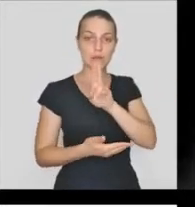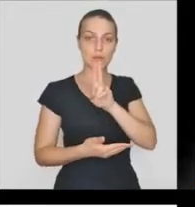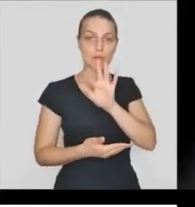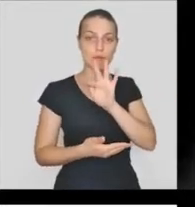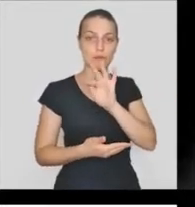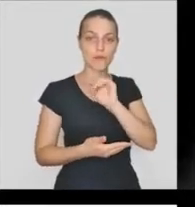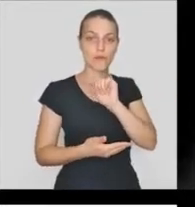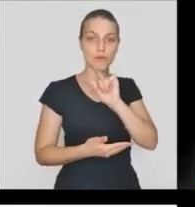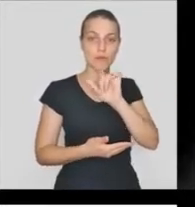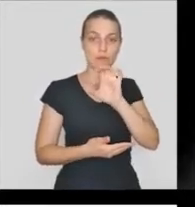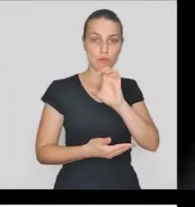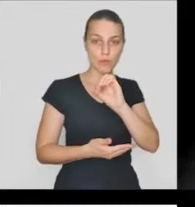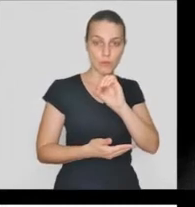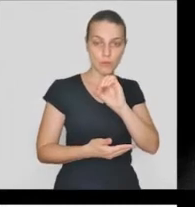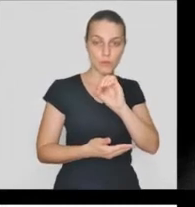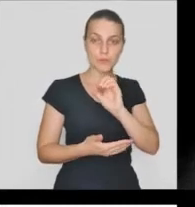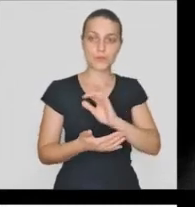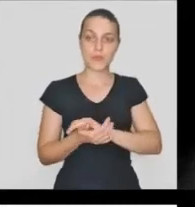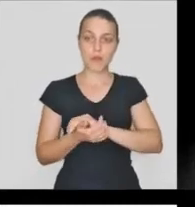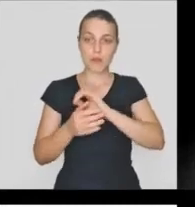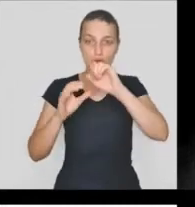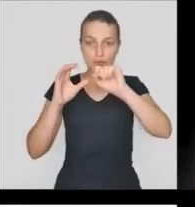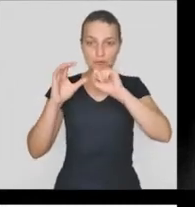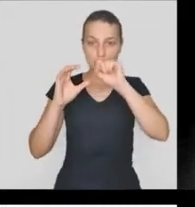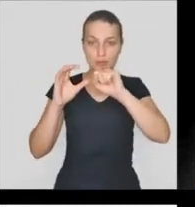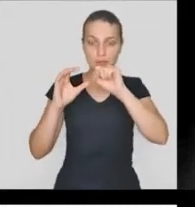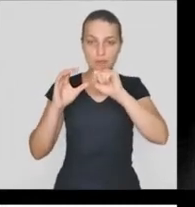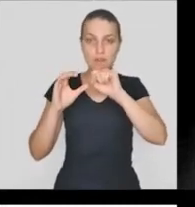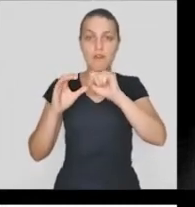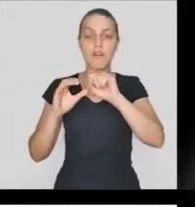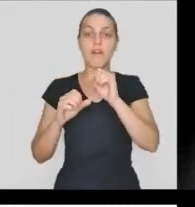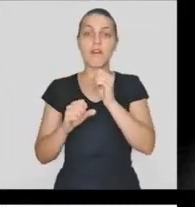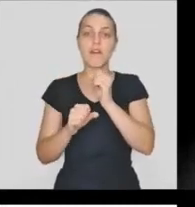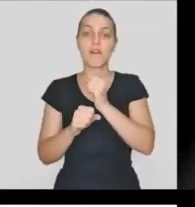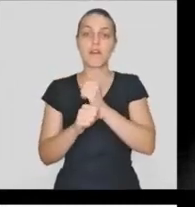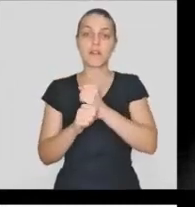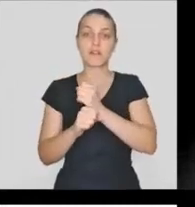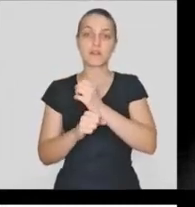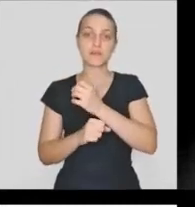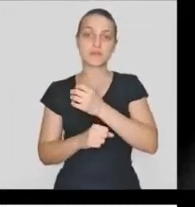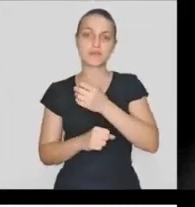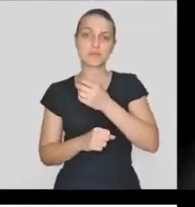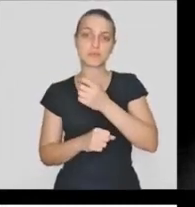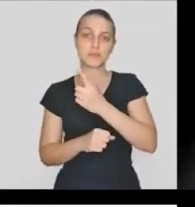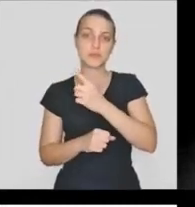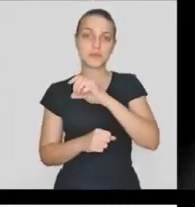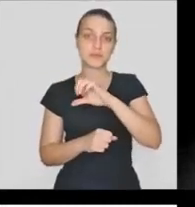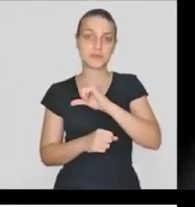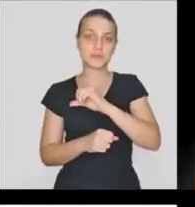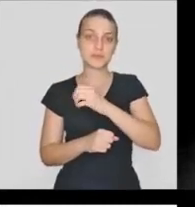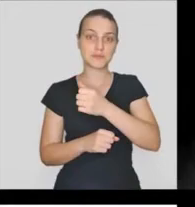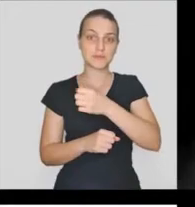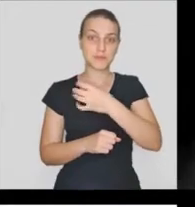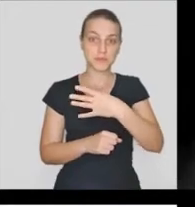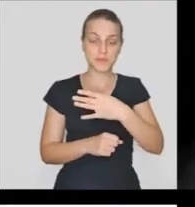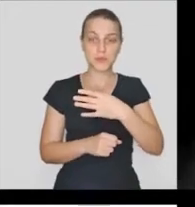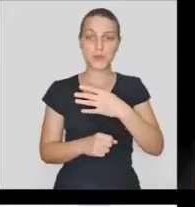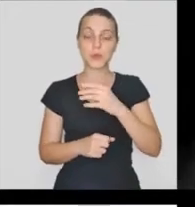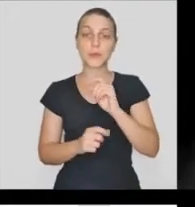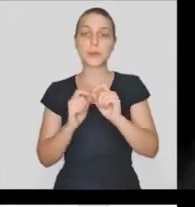que foi filmada em 1894 por Thomas Edison, o inventor da lâmpada